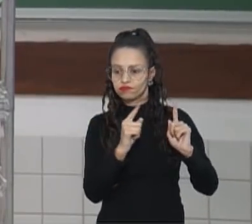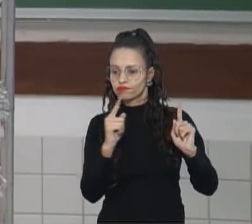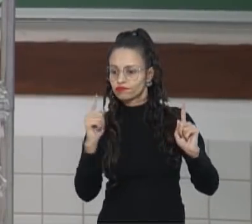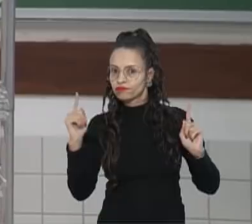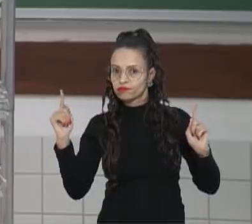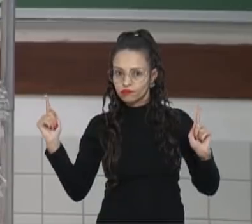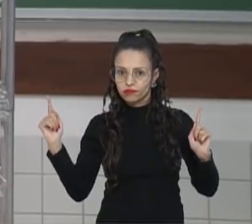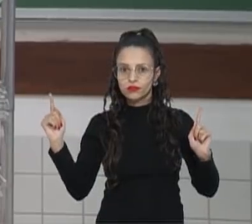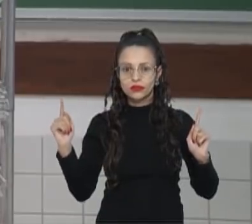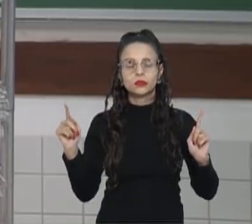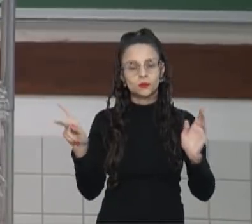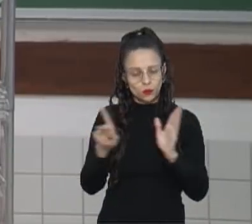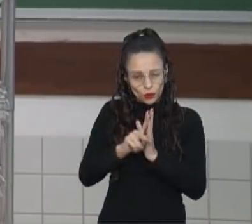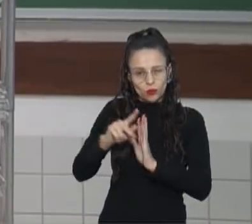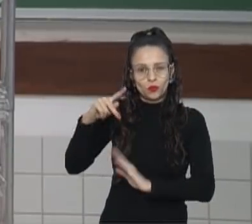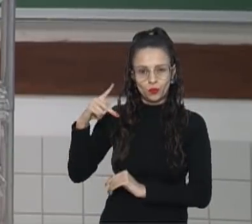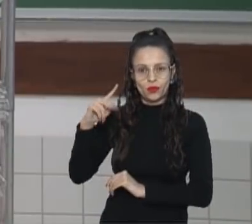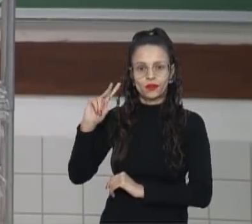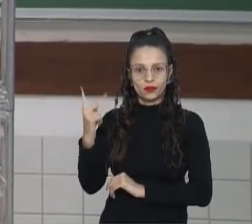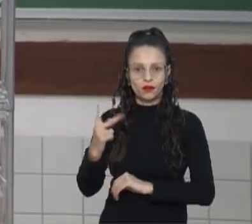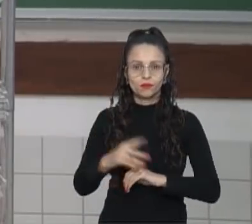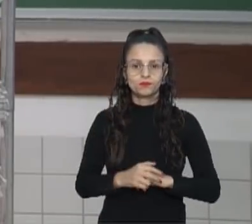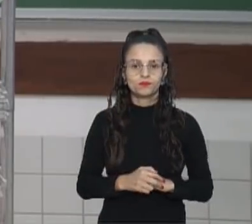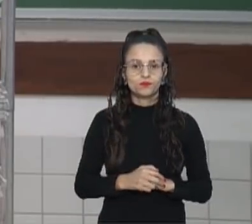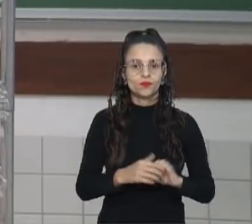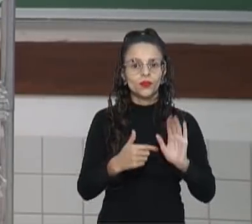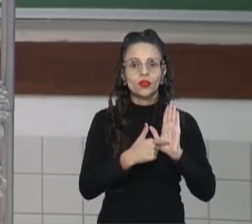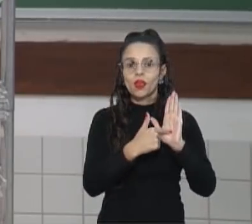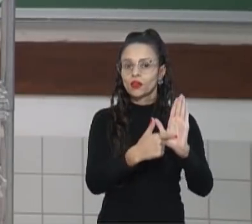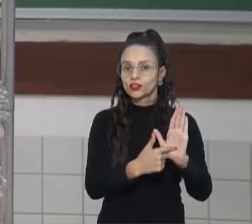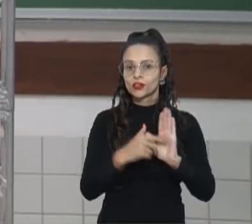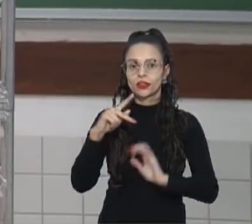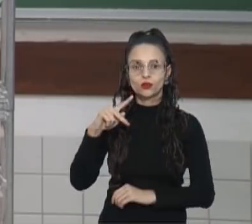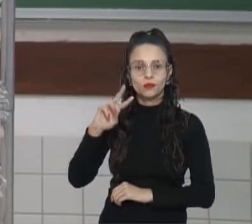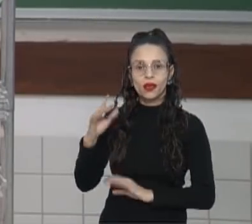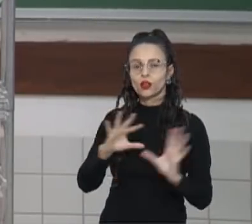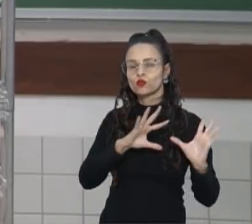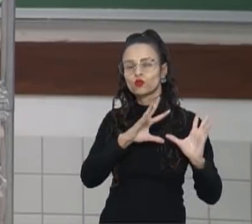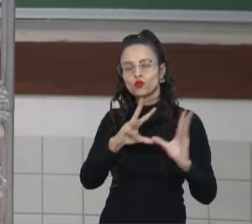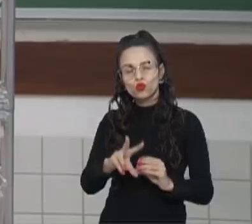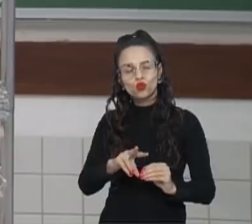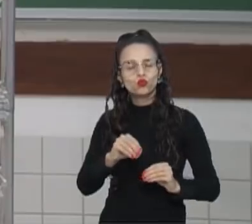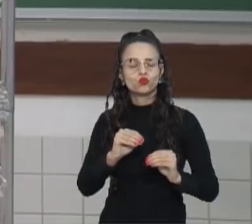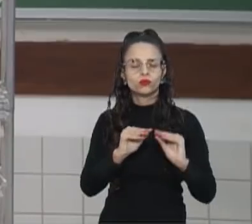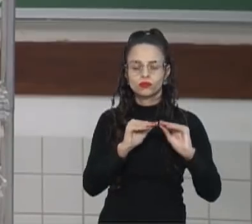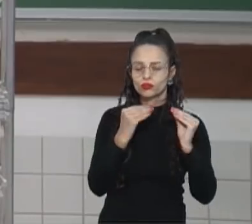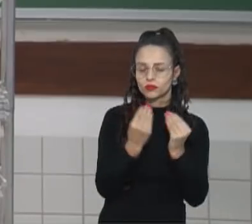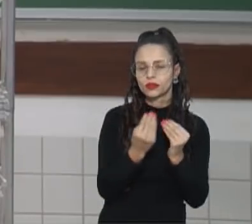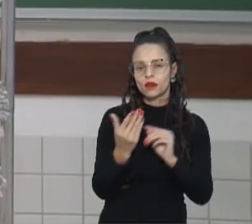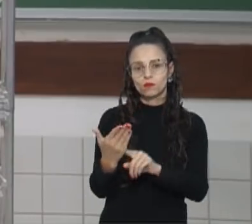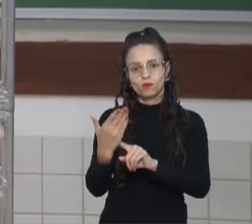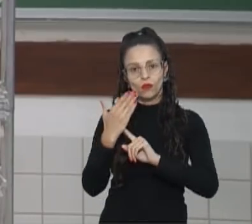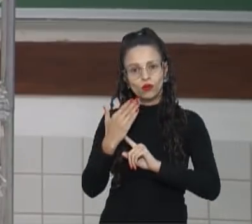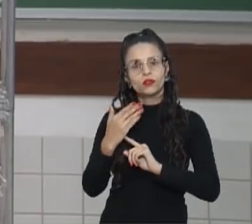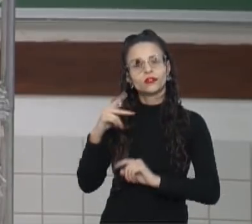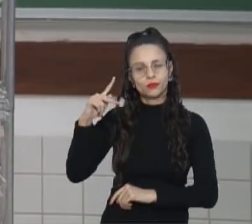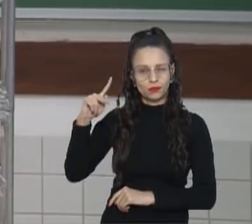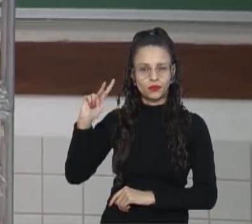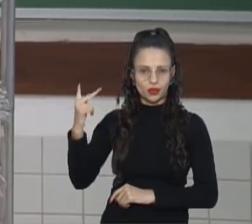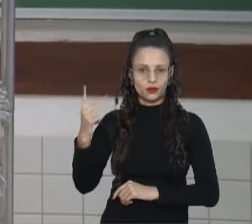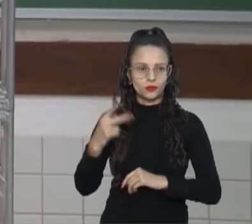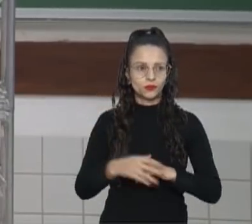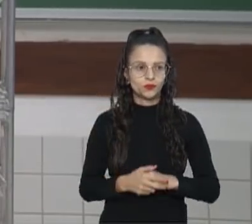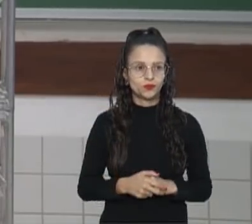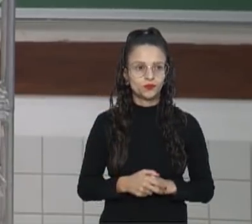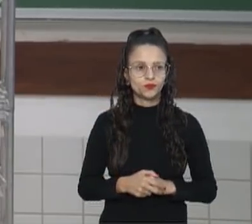escala de pH. Indicadores de pH, todo esse experimento aqui, substâncias que revelam para nós o pH.